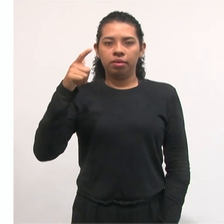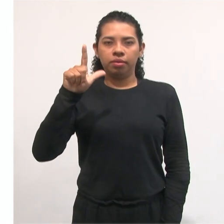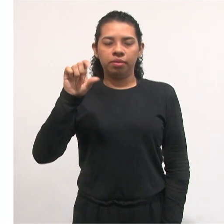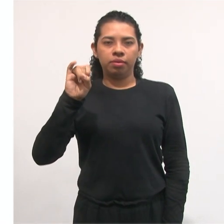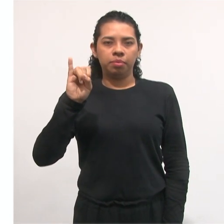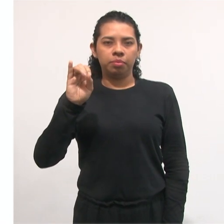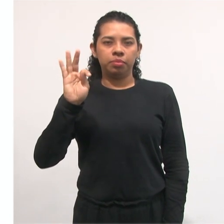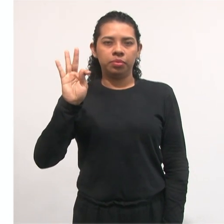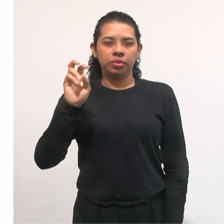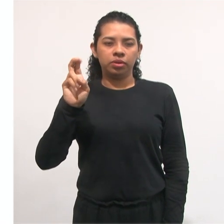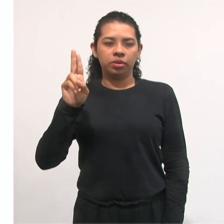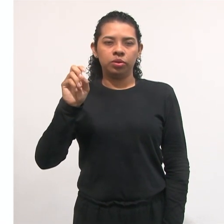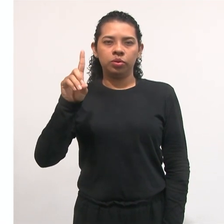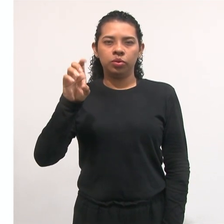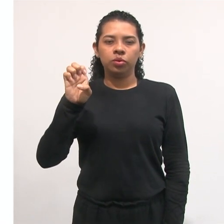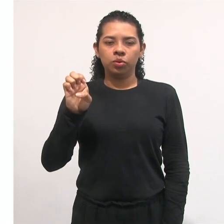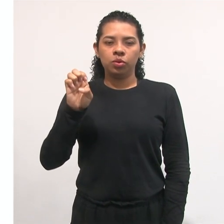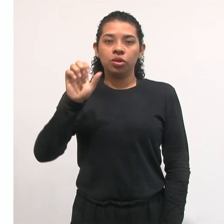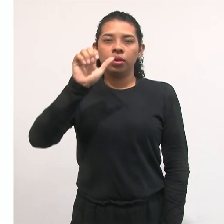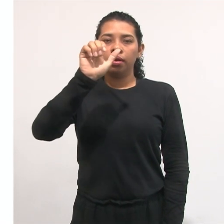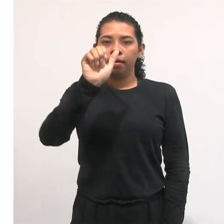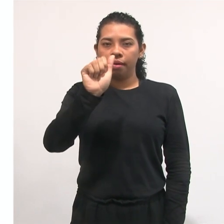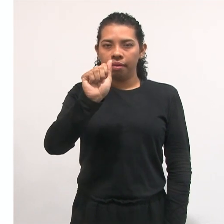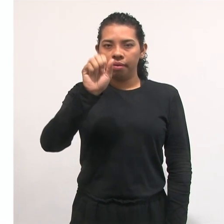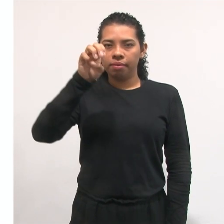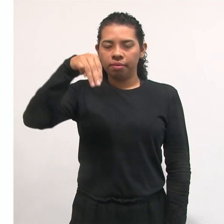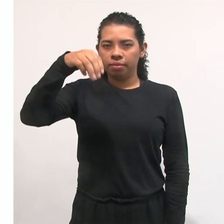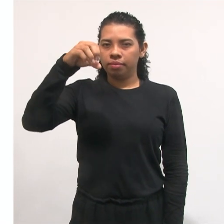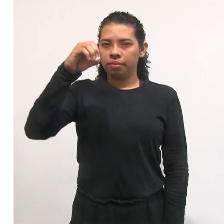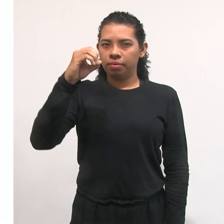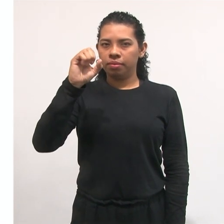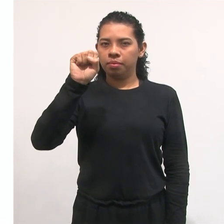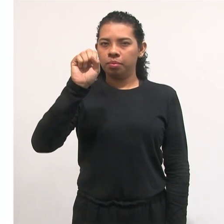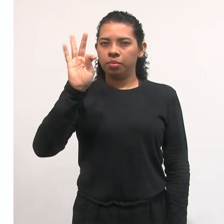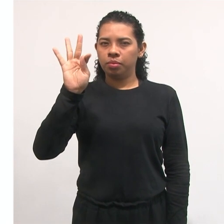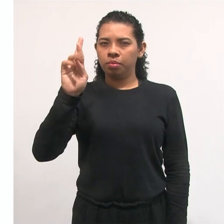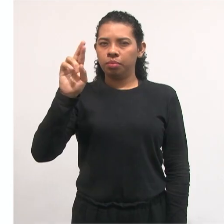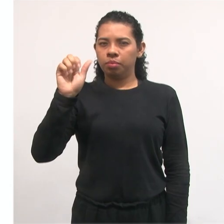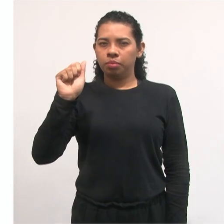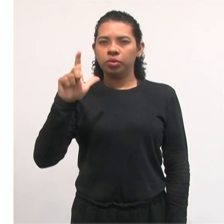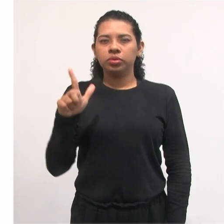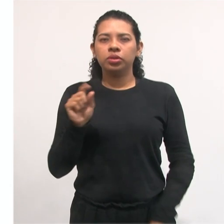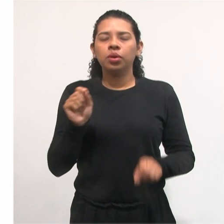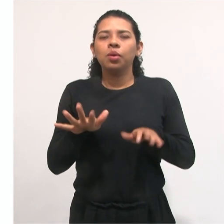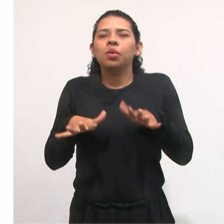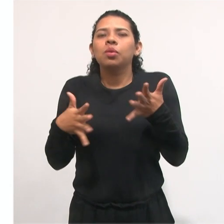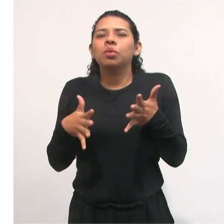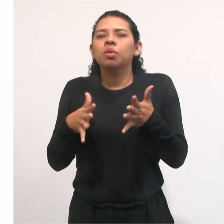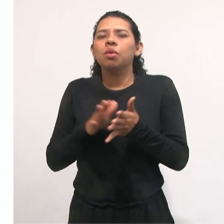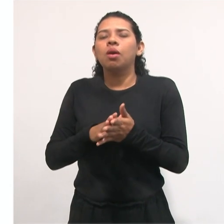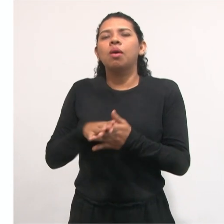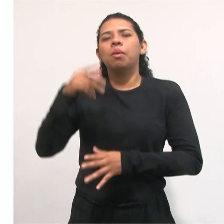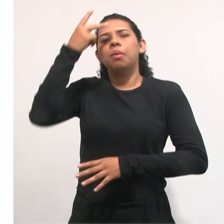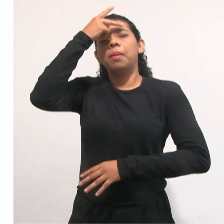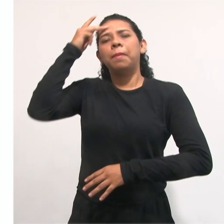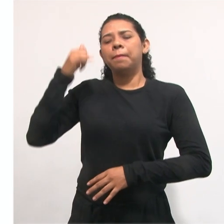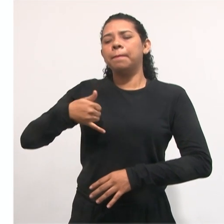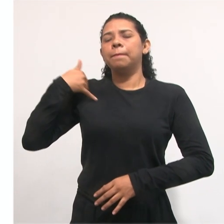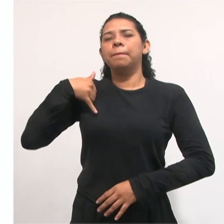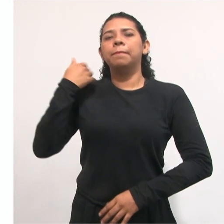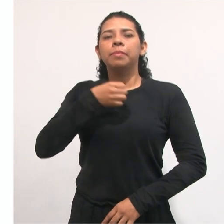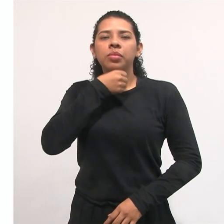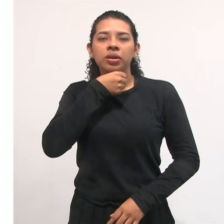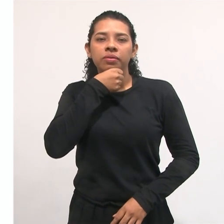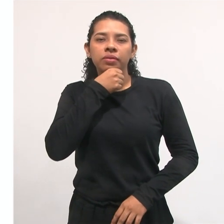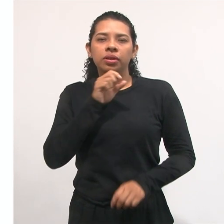amplitude amostral. A amplitude da amostra é o maior máximo valor. Qual o servidor mais velho nesse exemplo